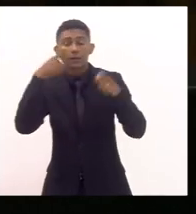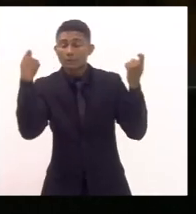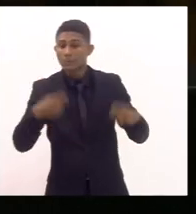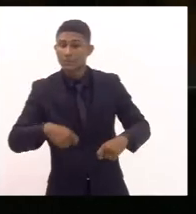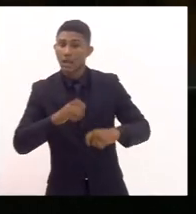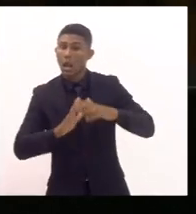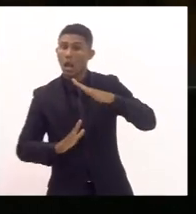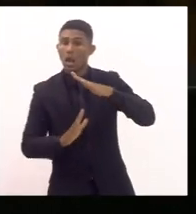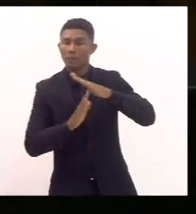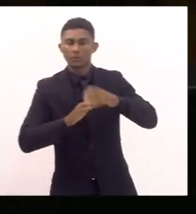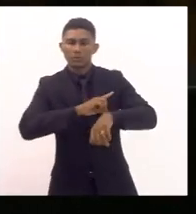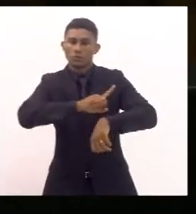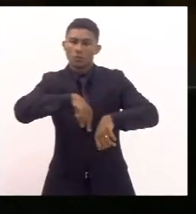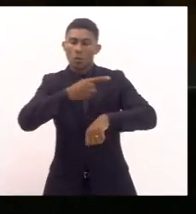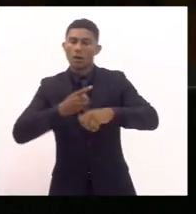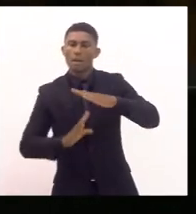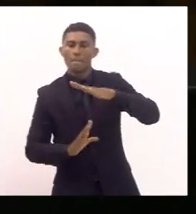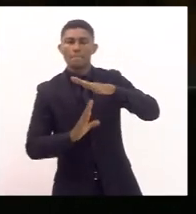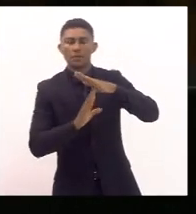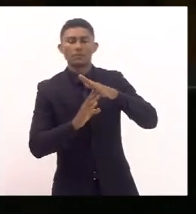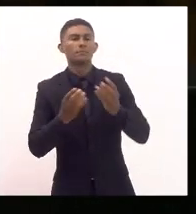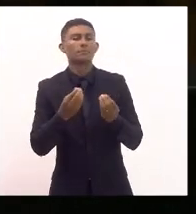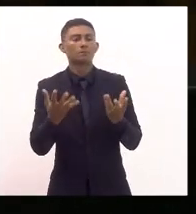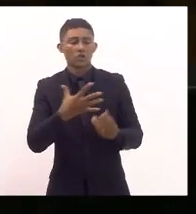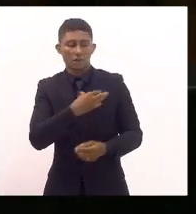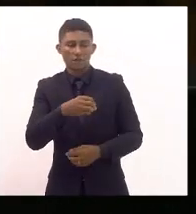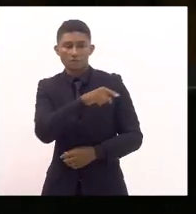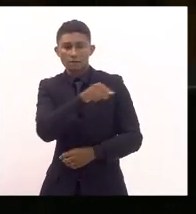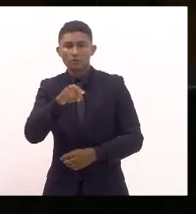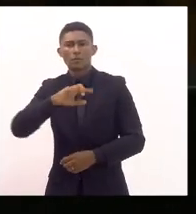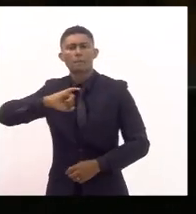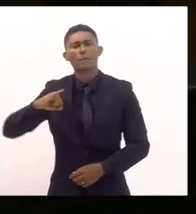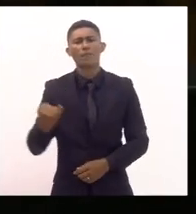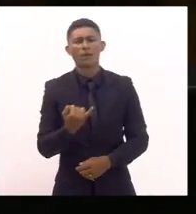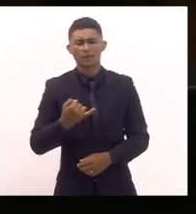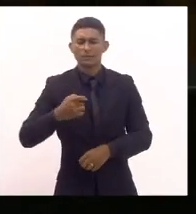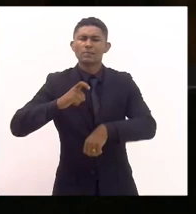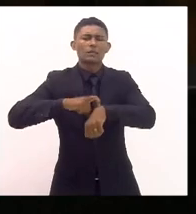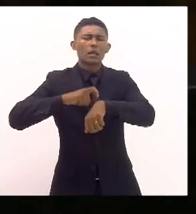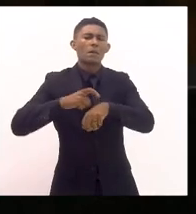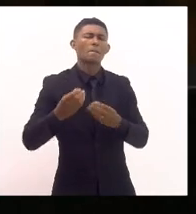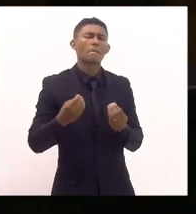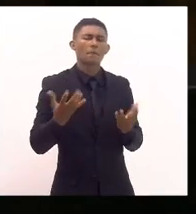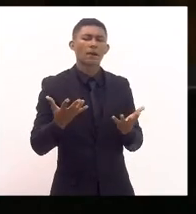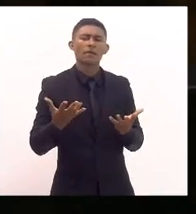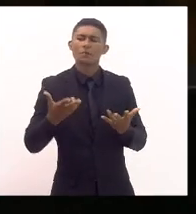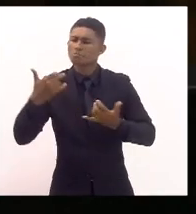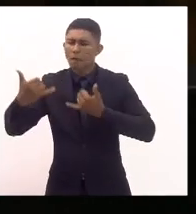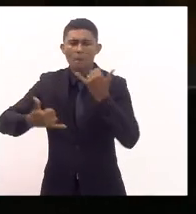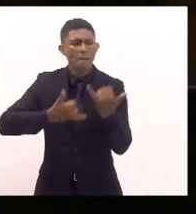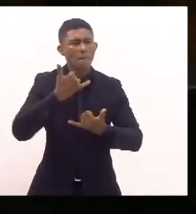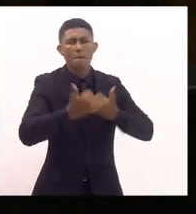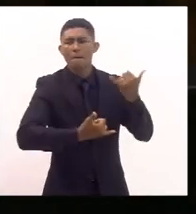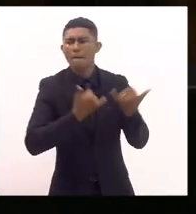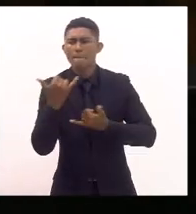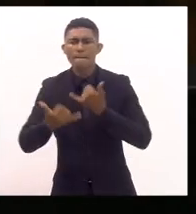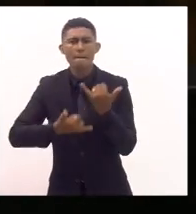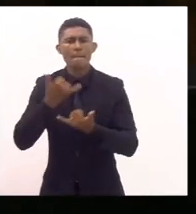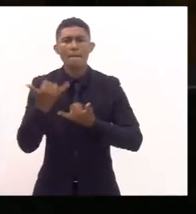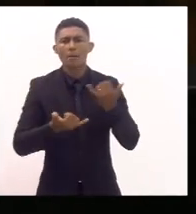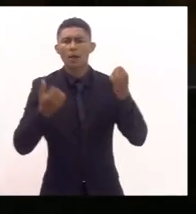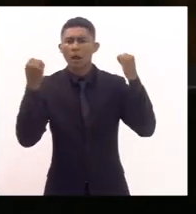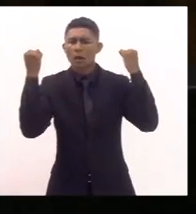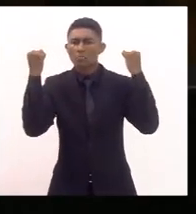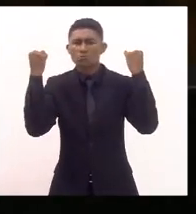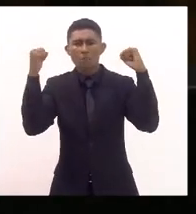uso destes dispositivos para que seus filhos aproveitem o tempo livre para praticar brincadeiras mais